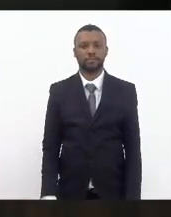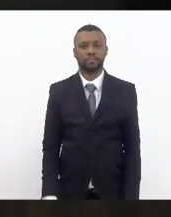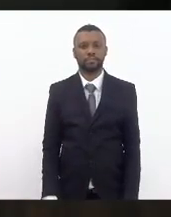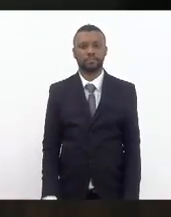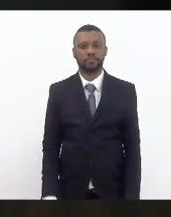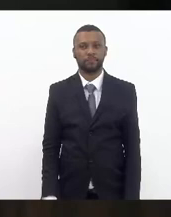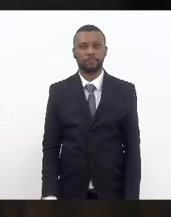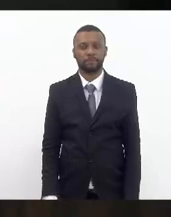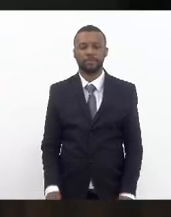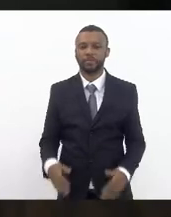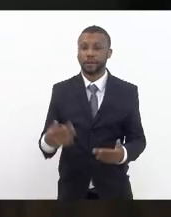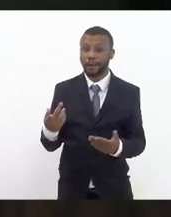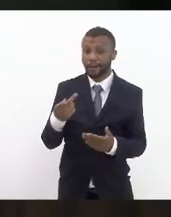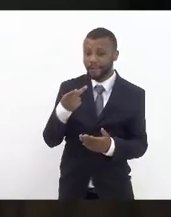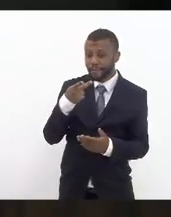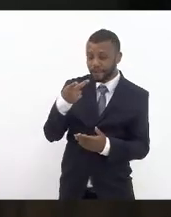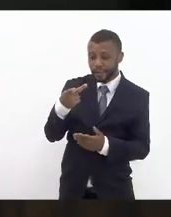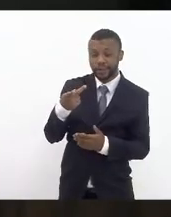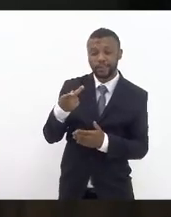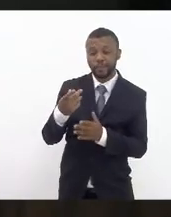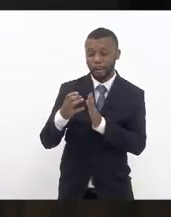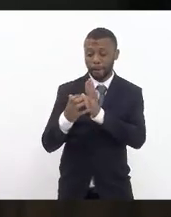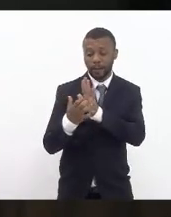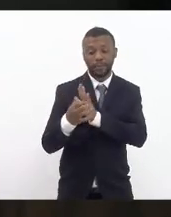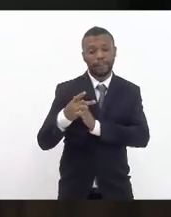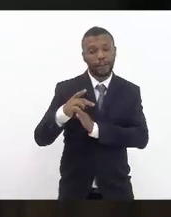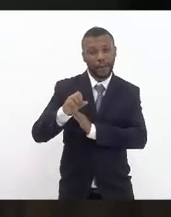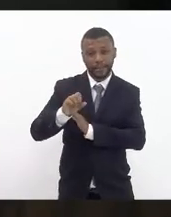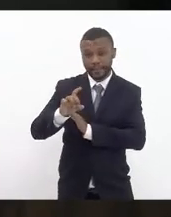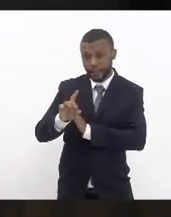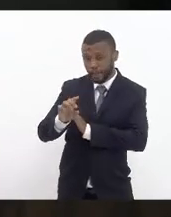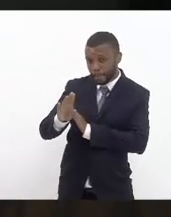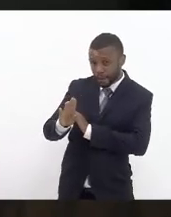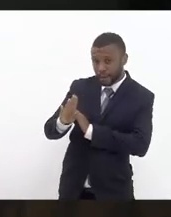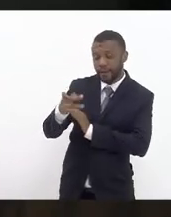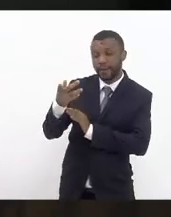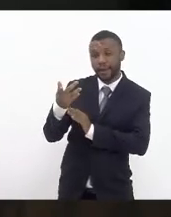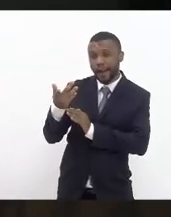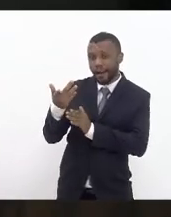Já ia falar que o PSDB encaminha sim. É o Cidadania.